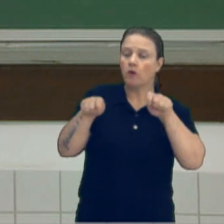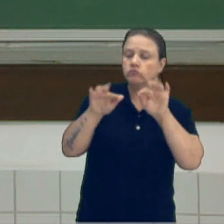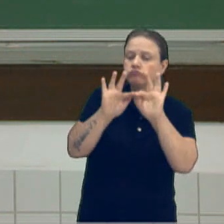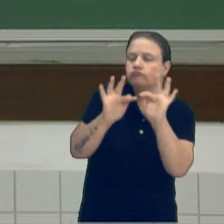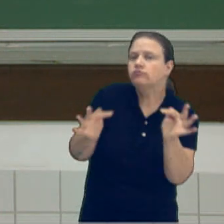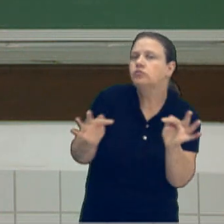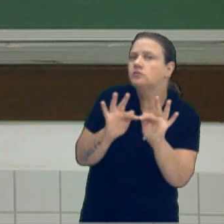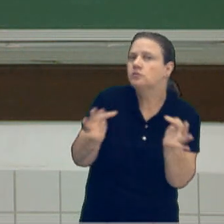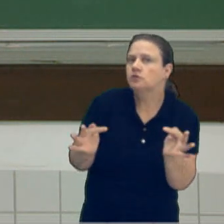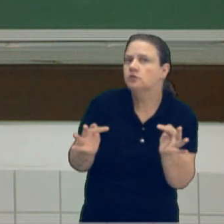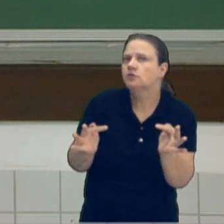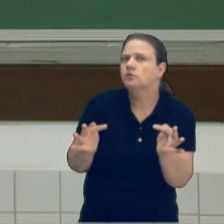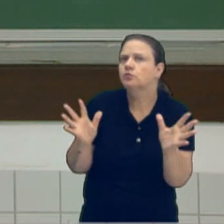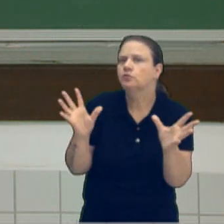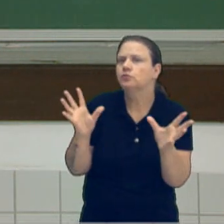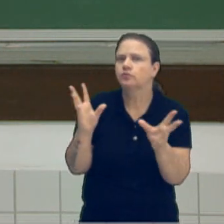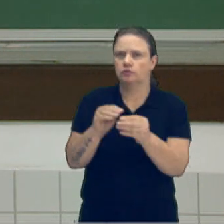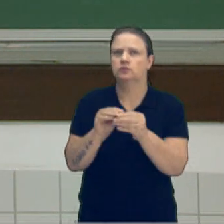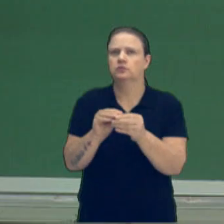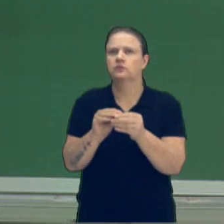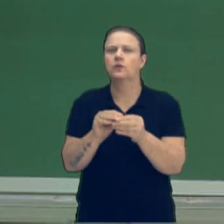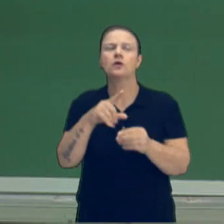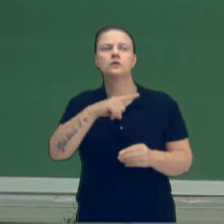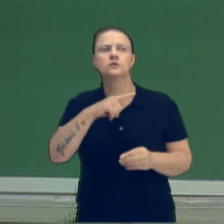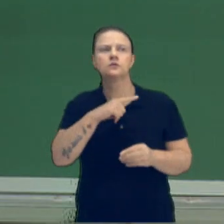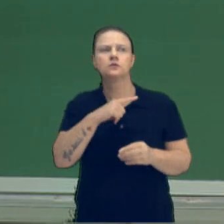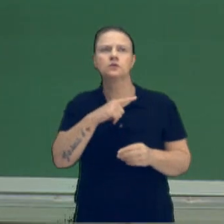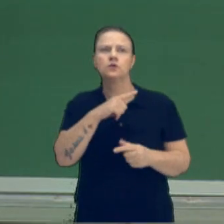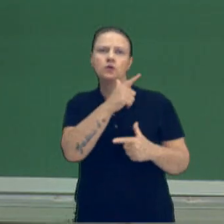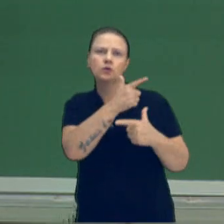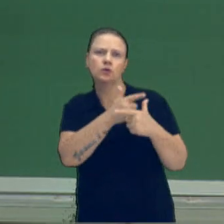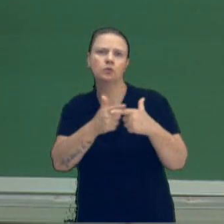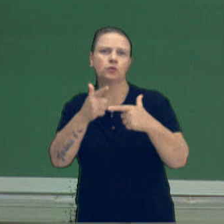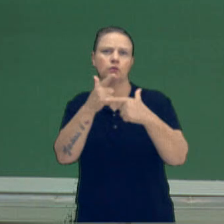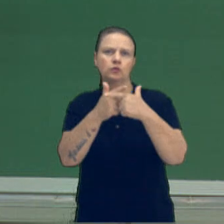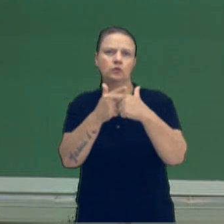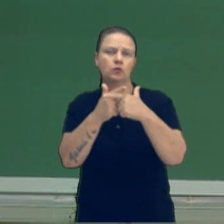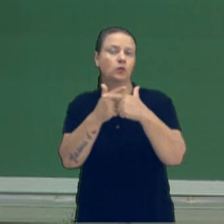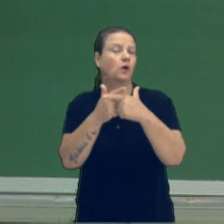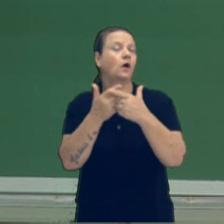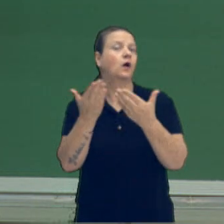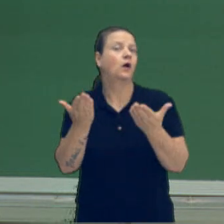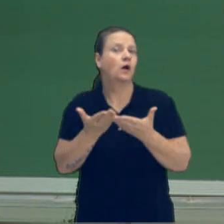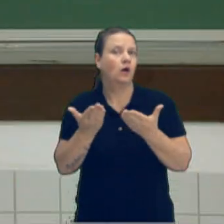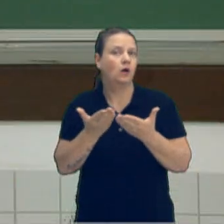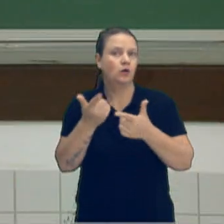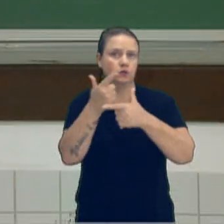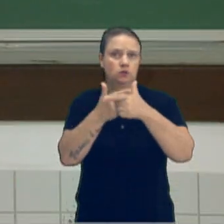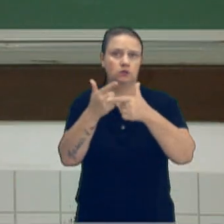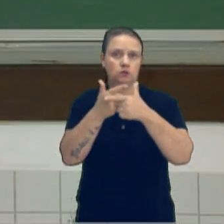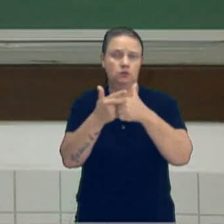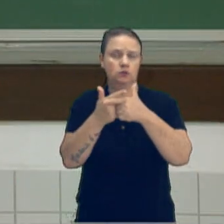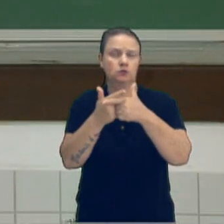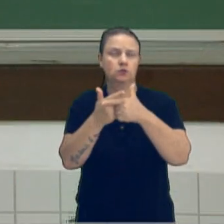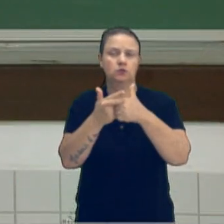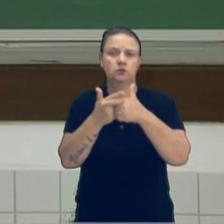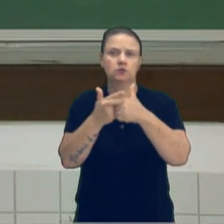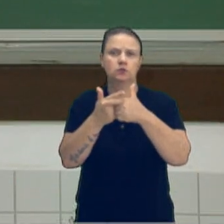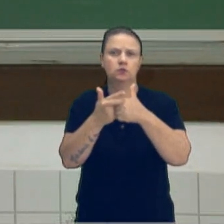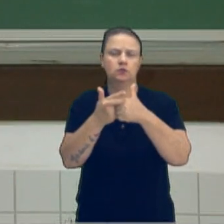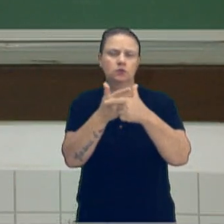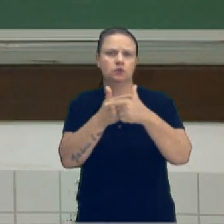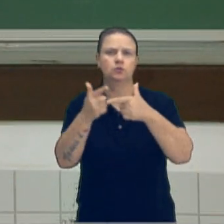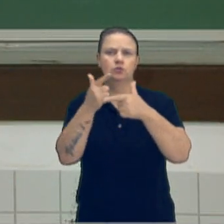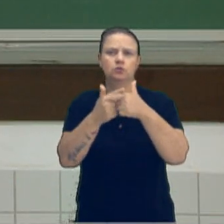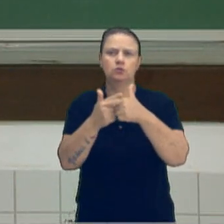né? Então, o que a gente fez aqui quando tem uma multiplicação de número inteiro com o π/6? A gente dividiu o numerador, a gente dividiu o